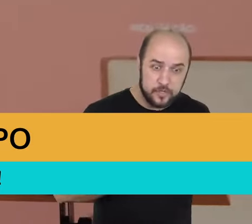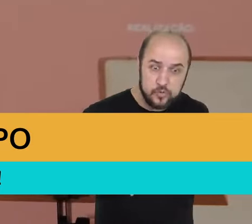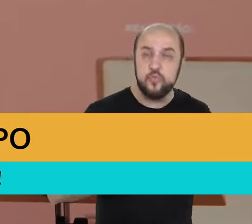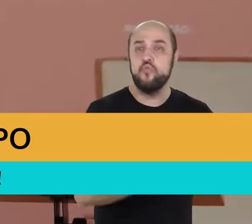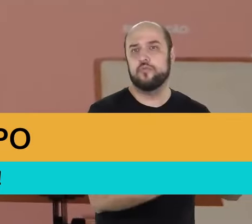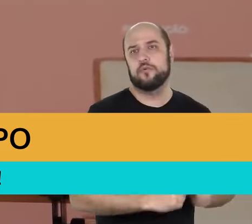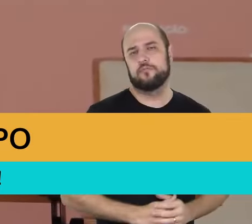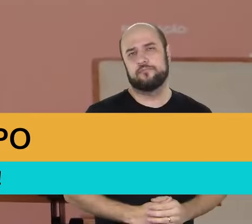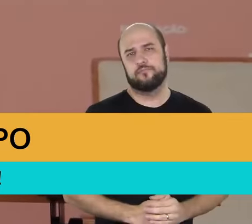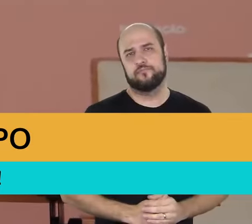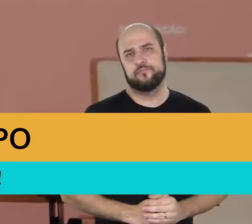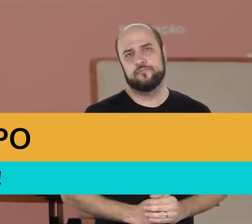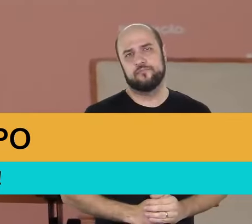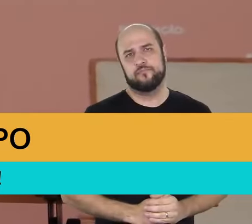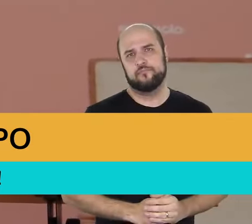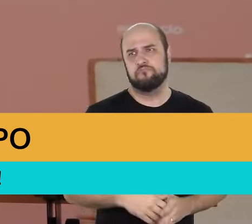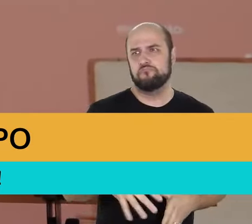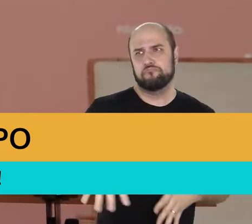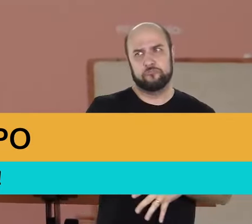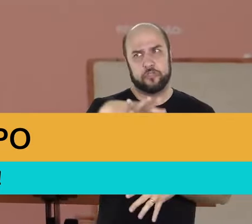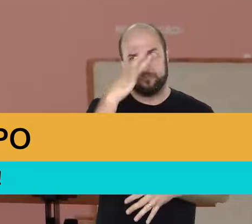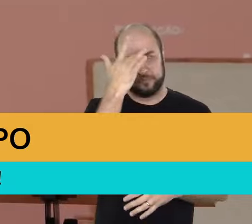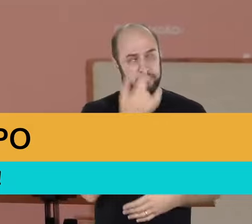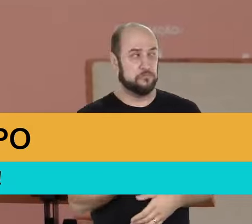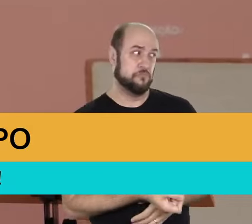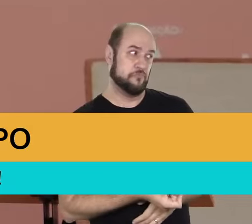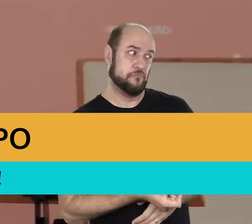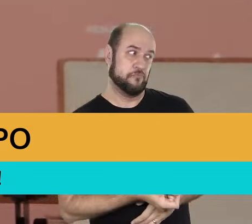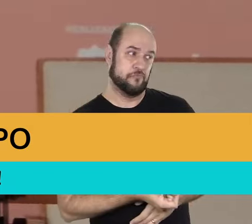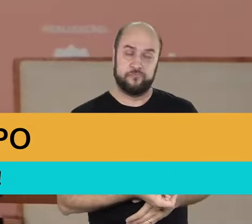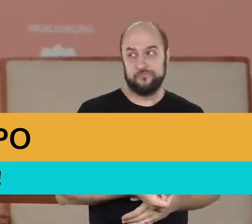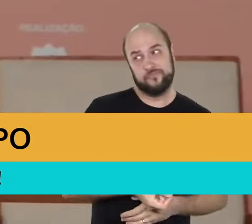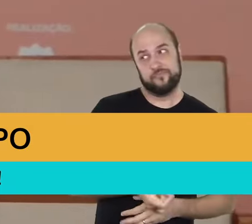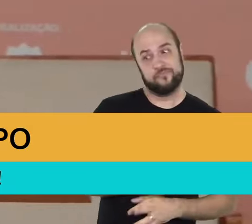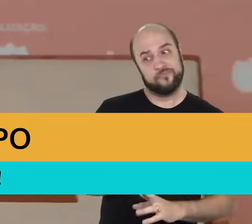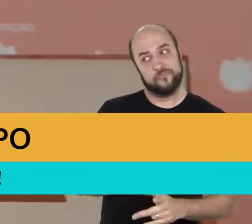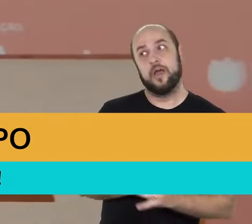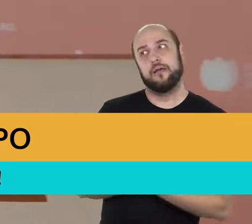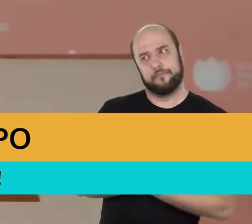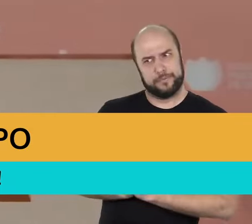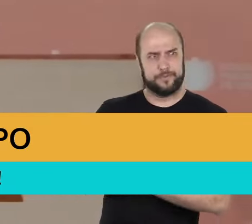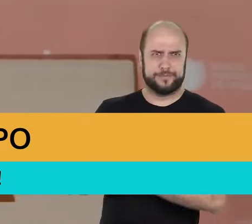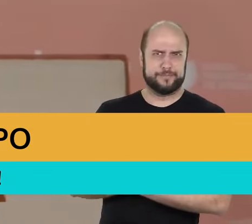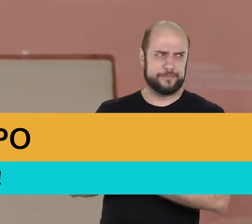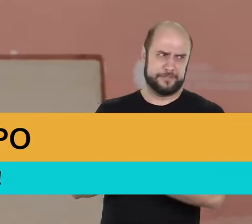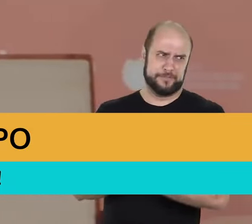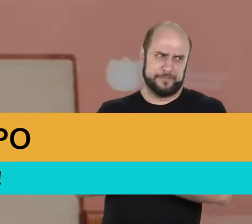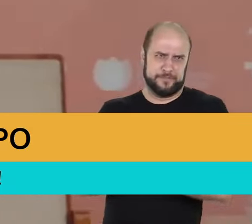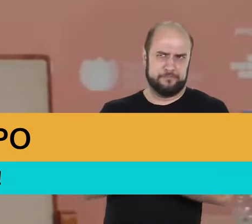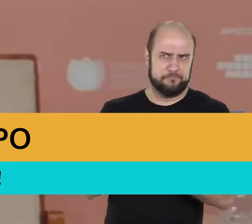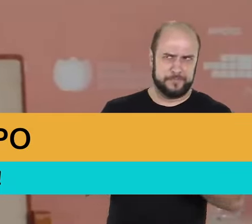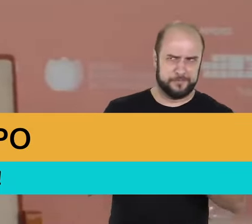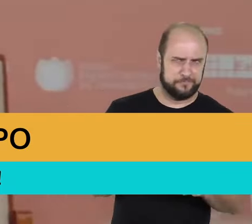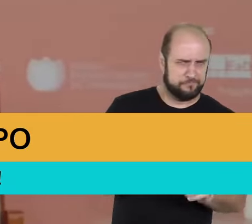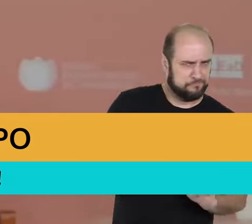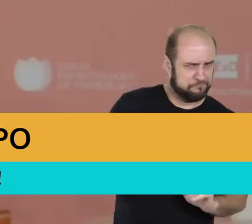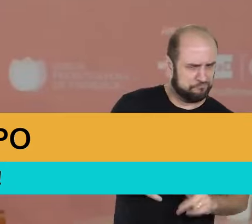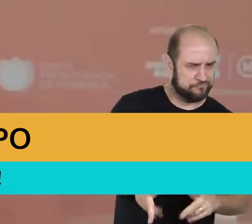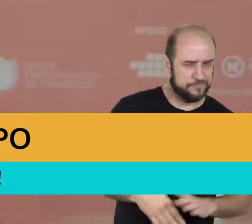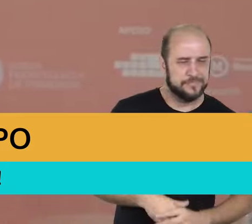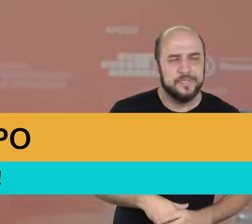E todo mundo, né, ficou aquela coisa assim, né? Amém, irmão, amém, né? E tá bom,